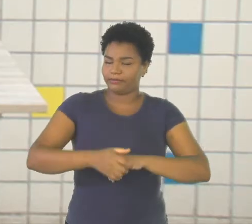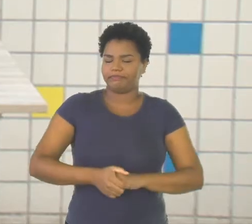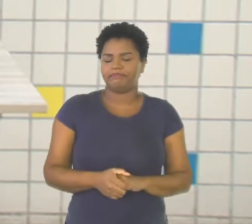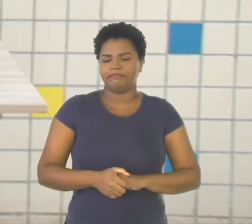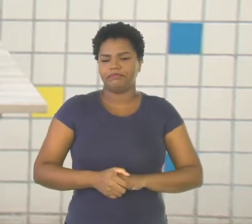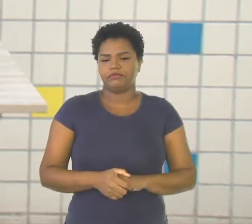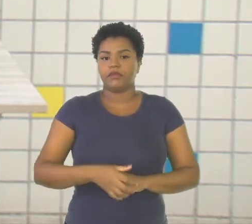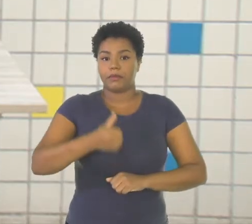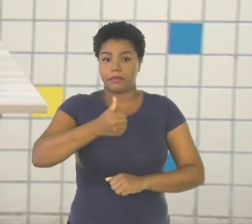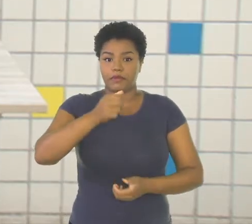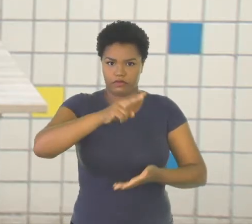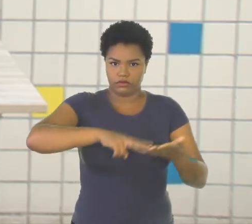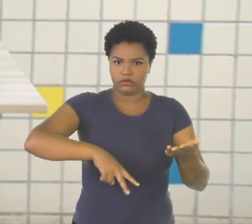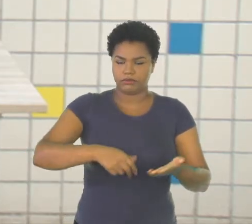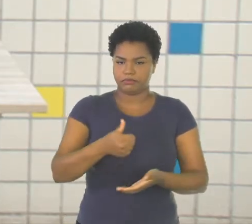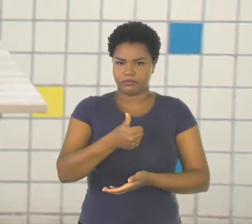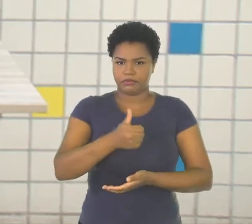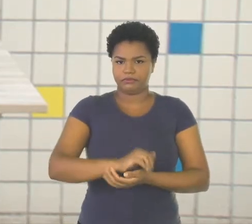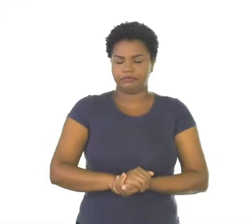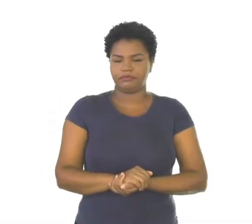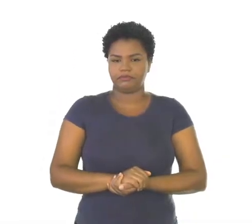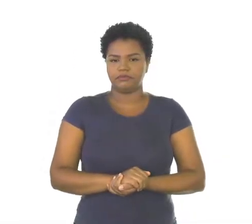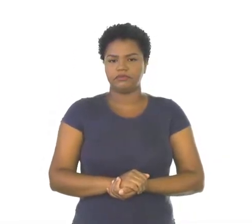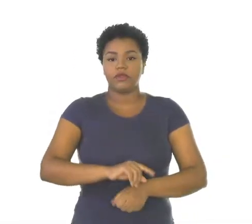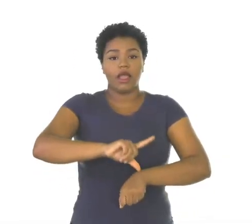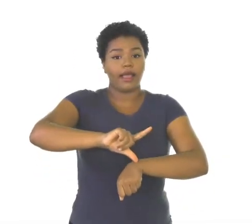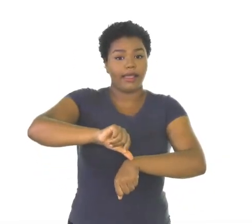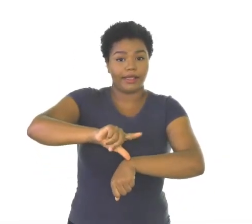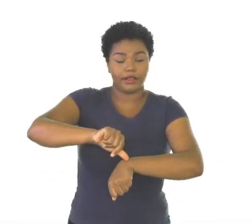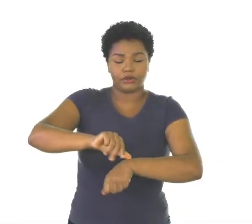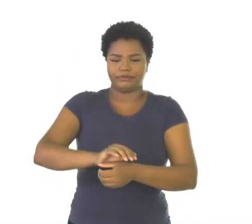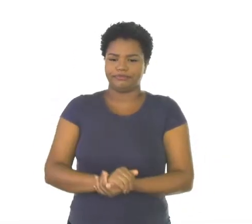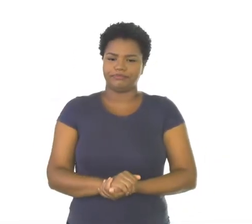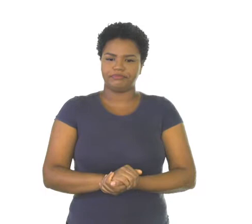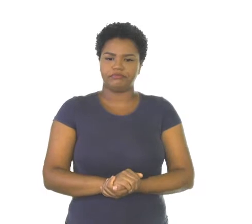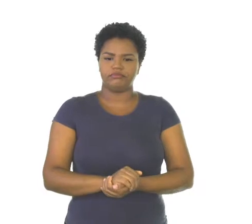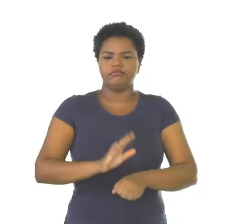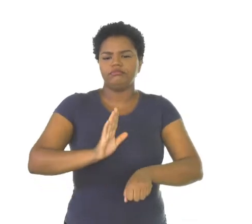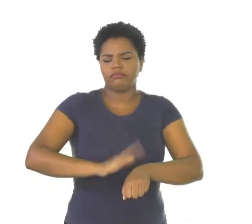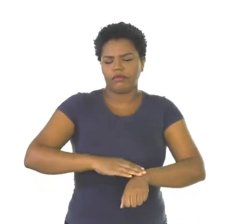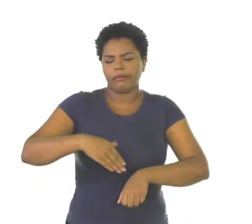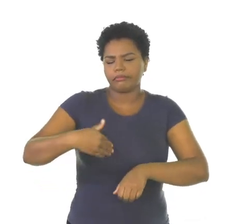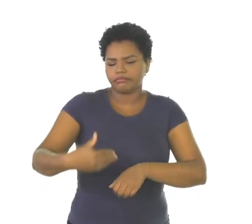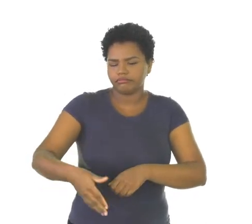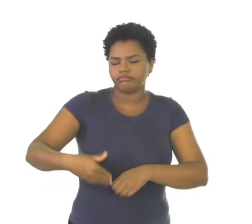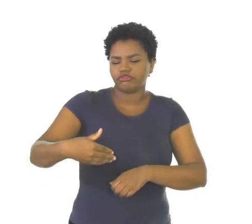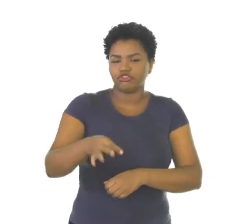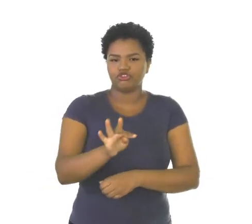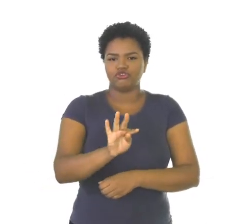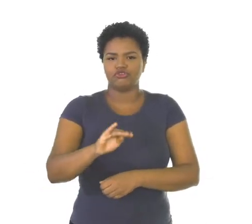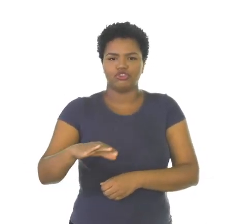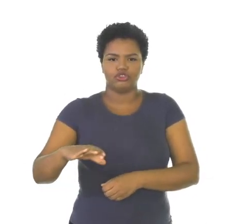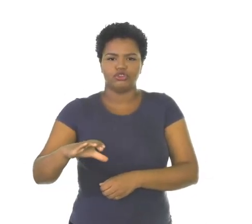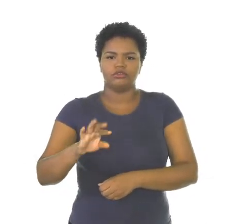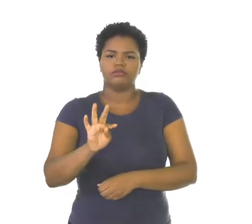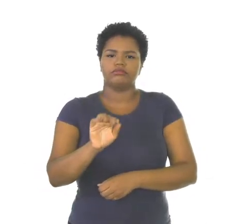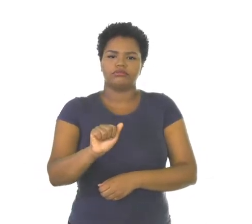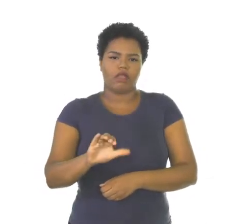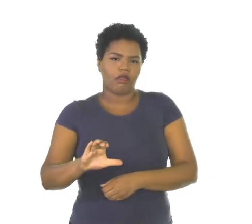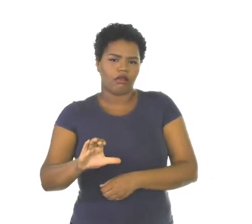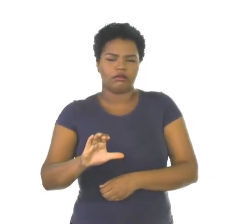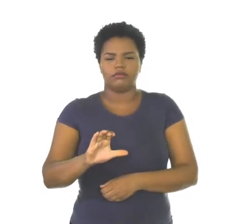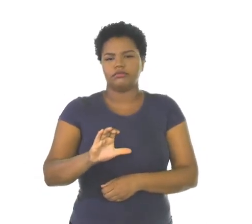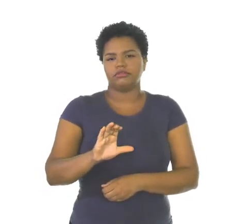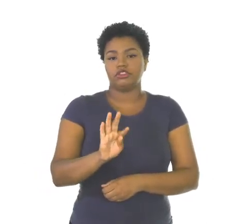Vou ler o primeiro. O relógio. Passa tempo, tic-tac,